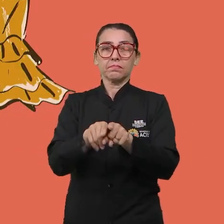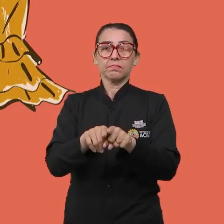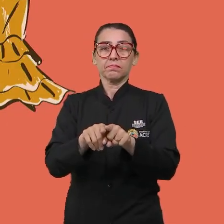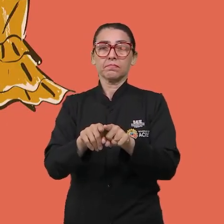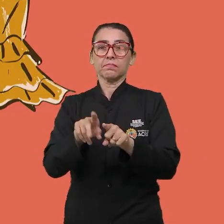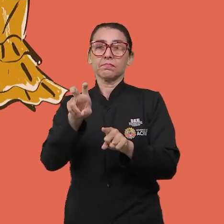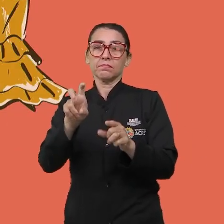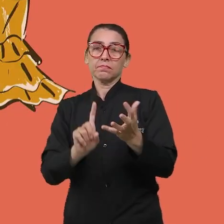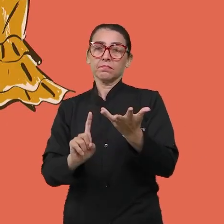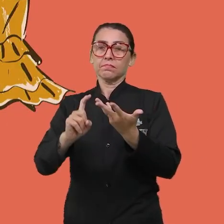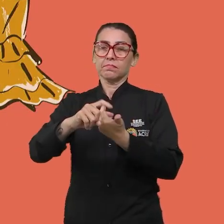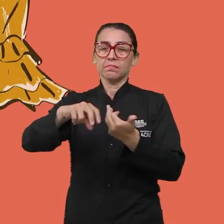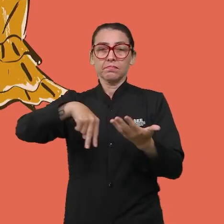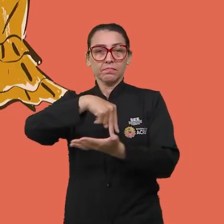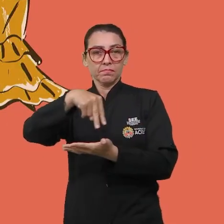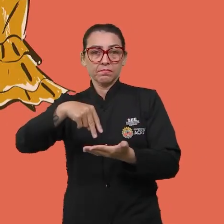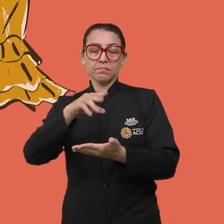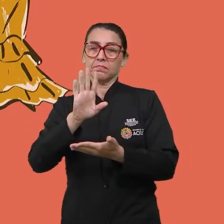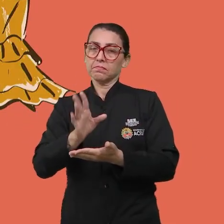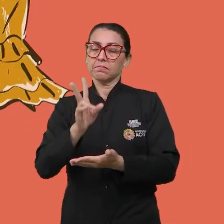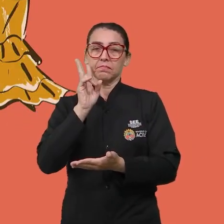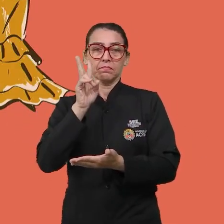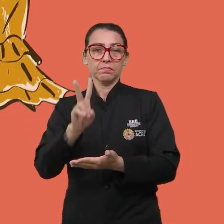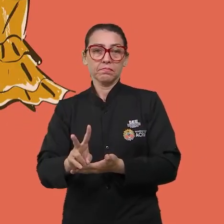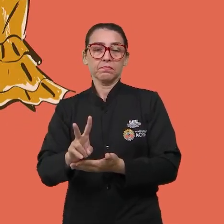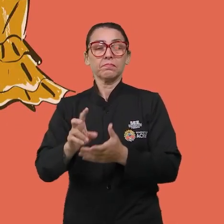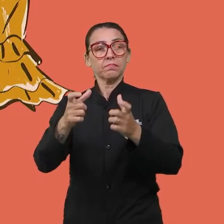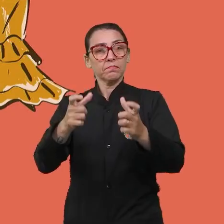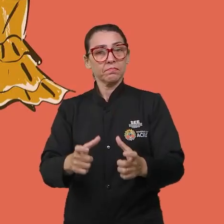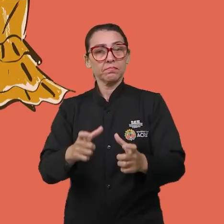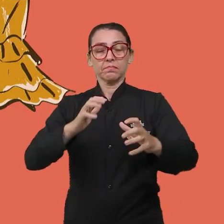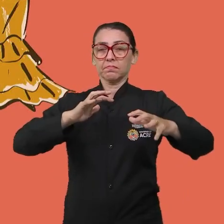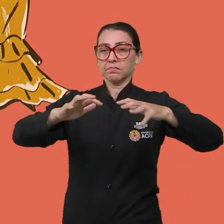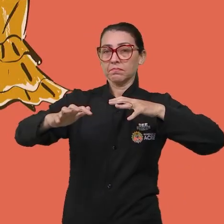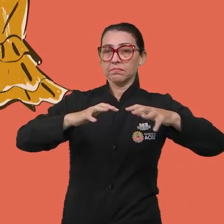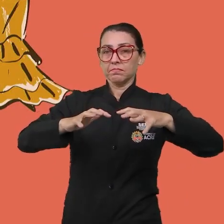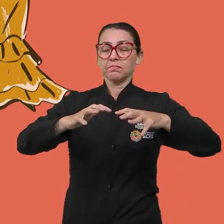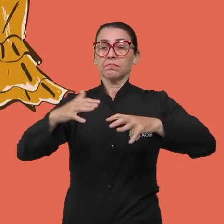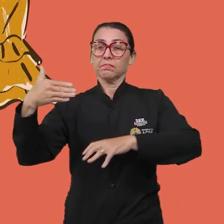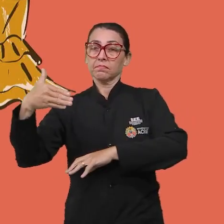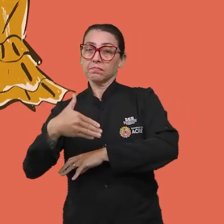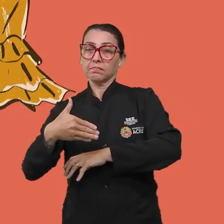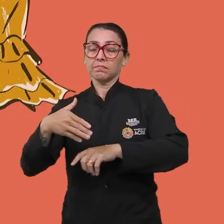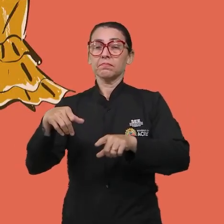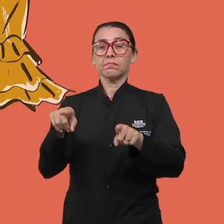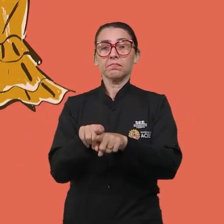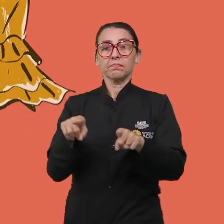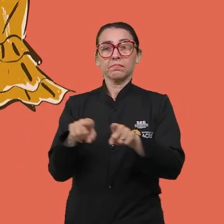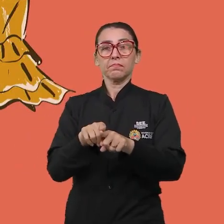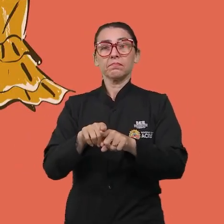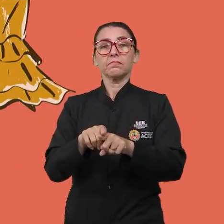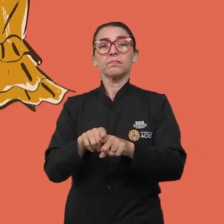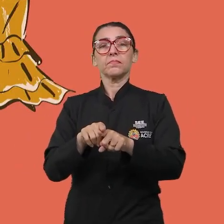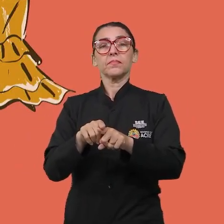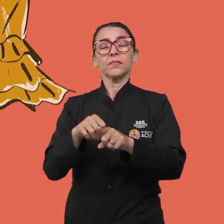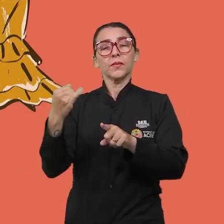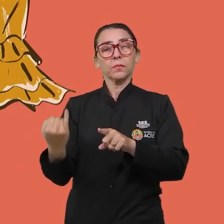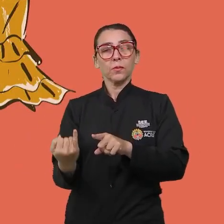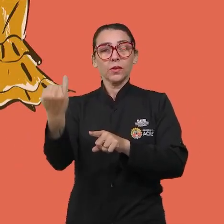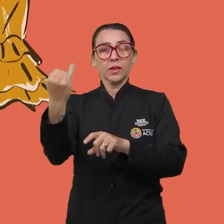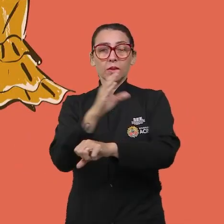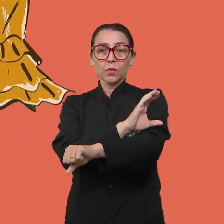5 elementos da dança que vocês puderam ver: o espaço, o movimento, a intensidade. A dança como tesouro